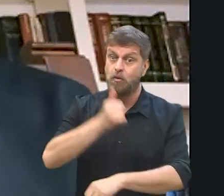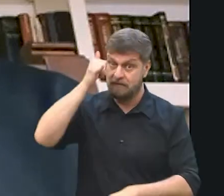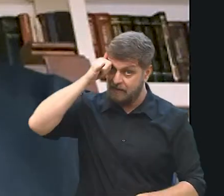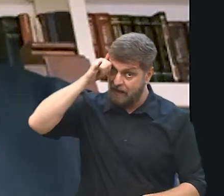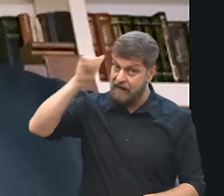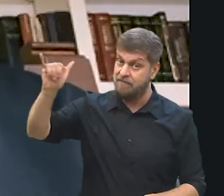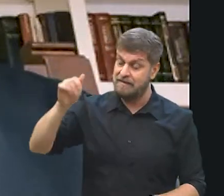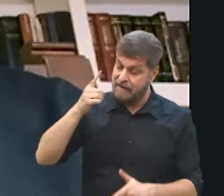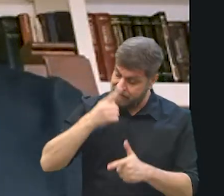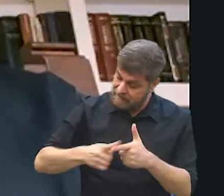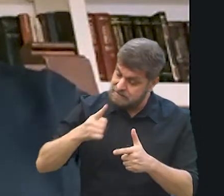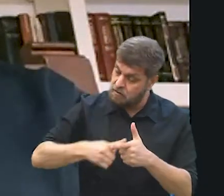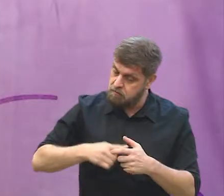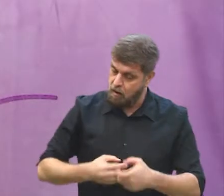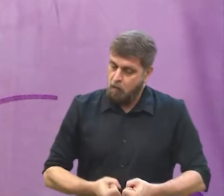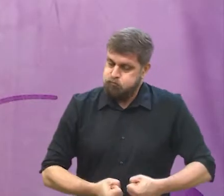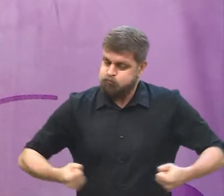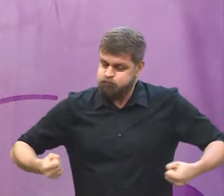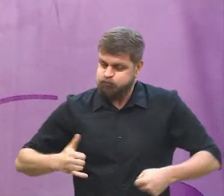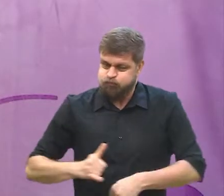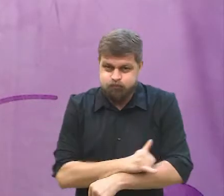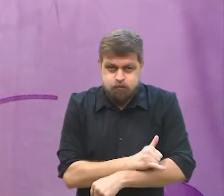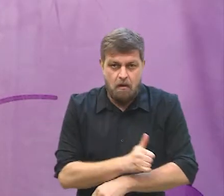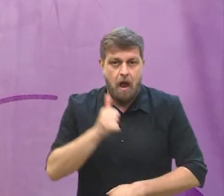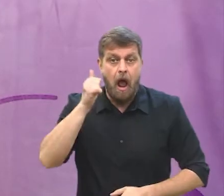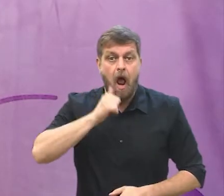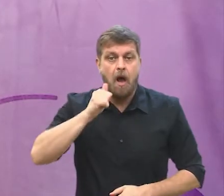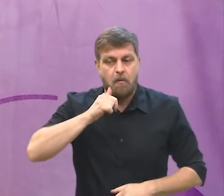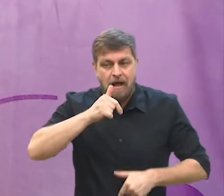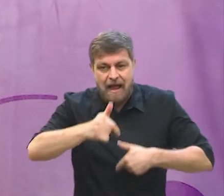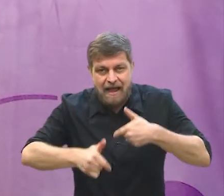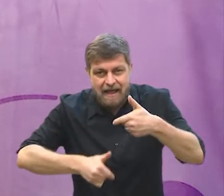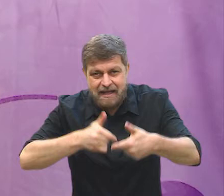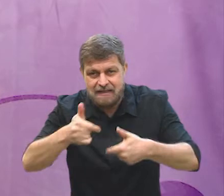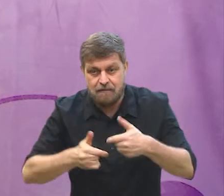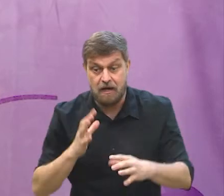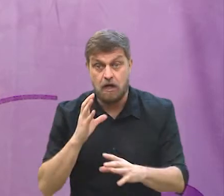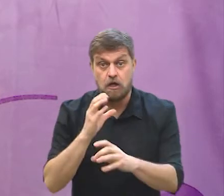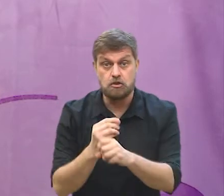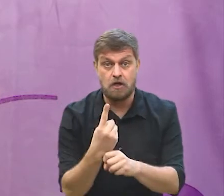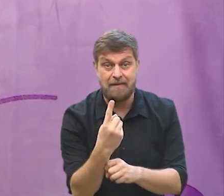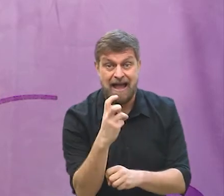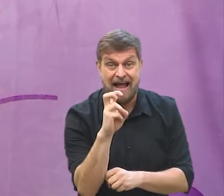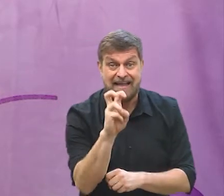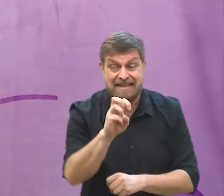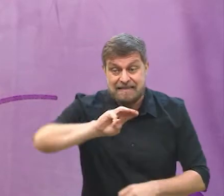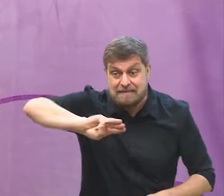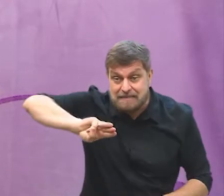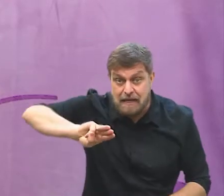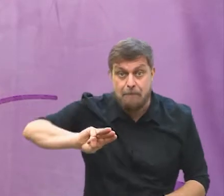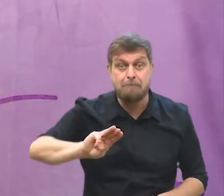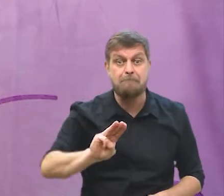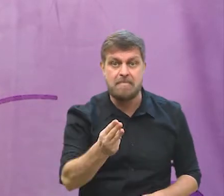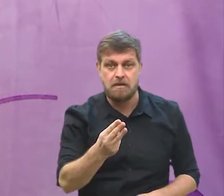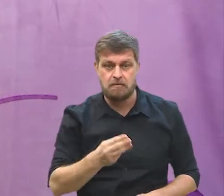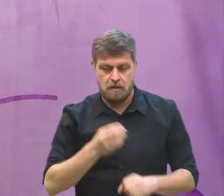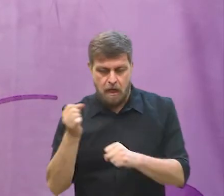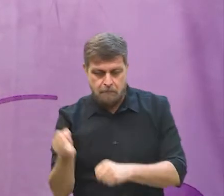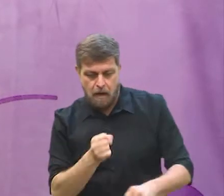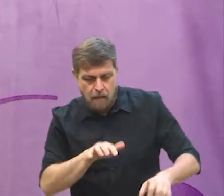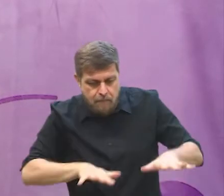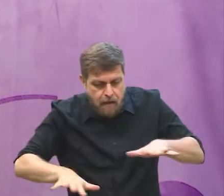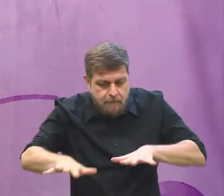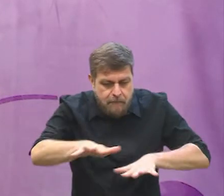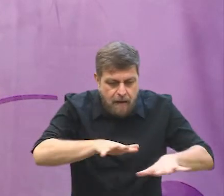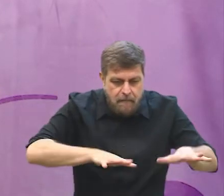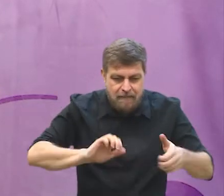hoje, essas moças que trabalham, que são importantes, são mais de 15 milhões no Brasil, elas se adaptaram muito, porque